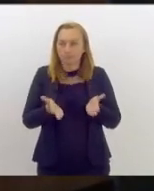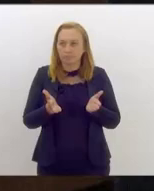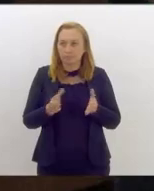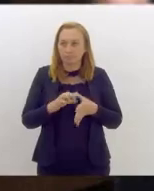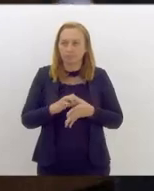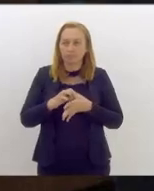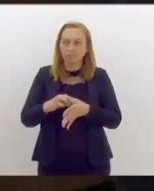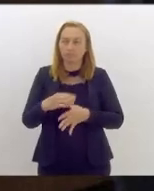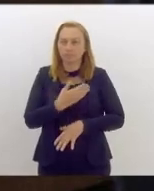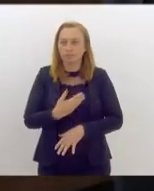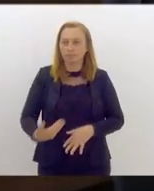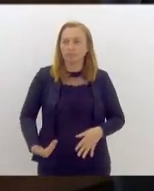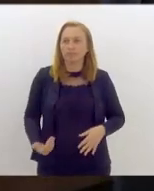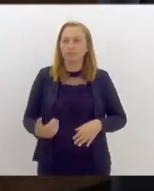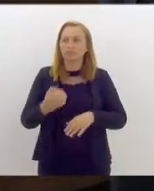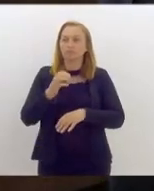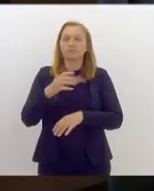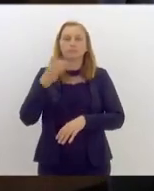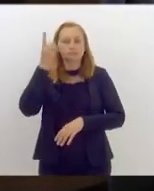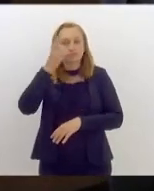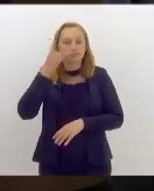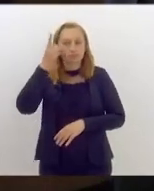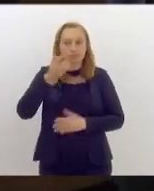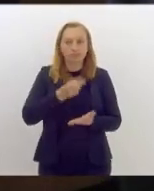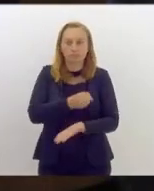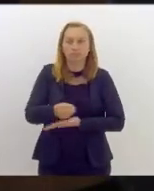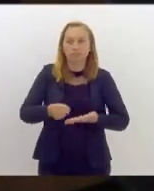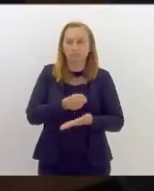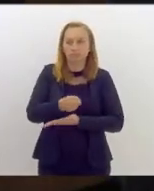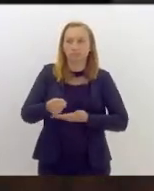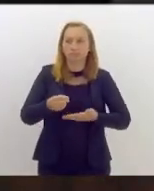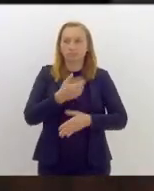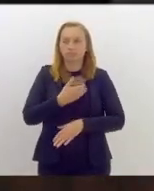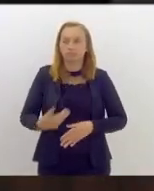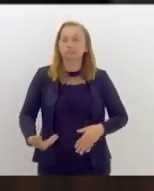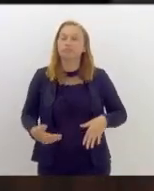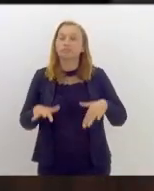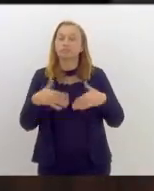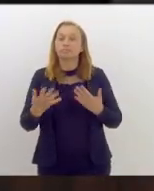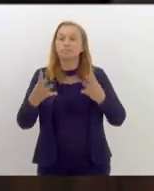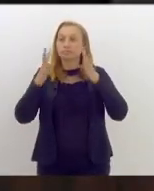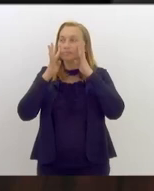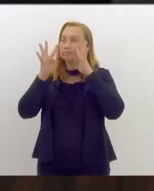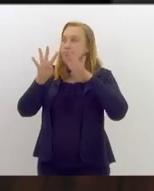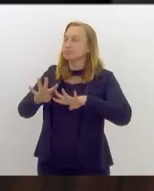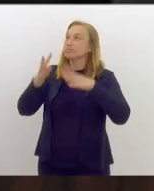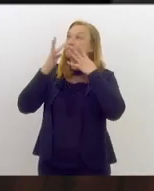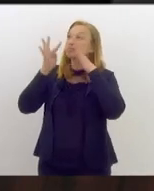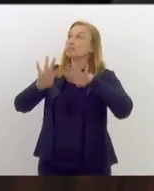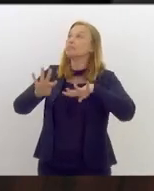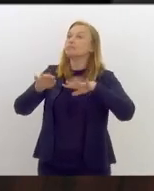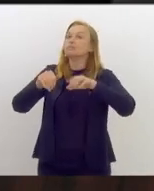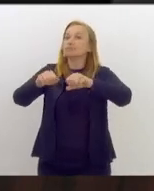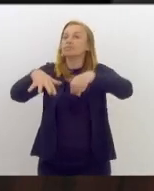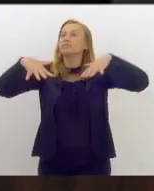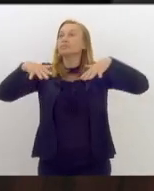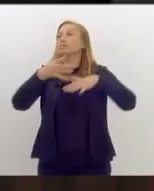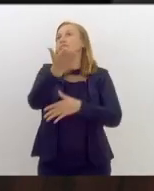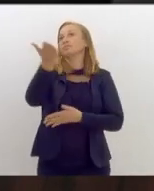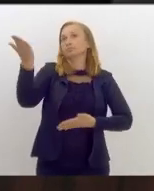a liderança de governo com os deputados da base do governo atenção galeria atenção Galerias primeiro